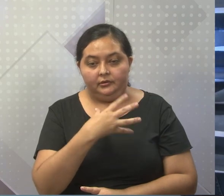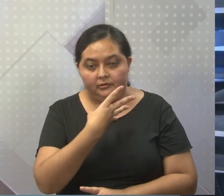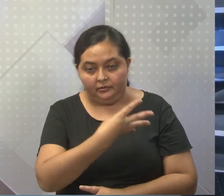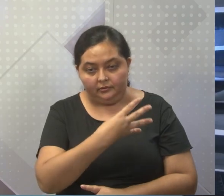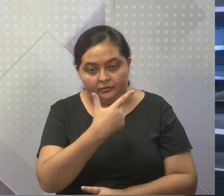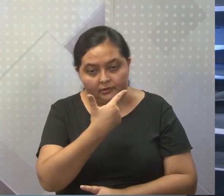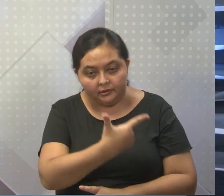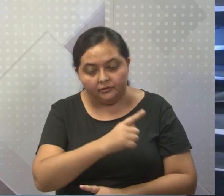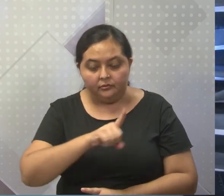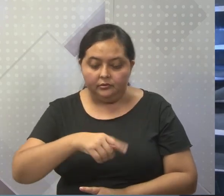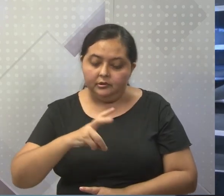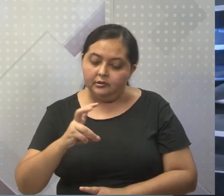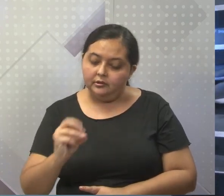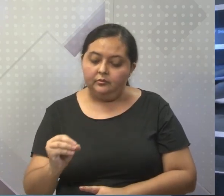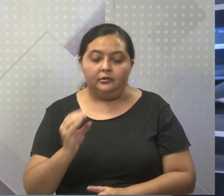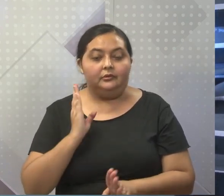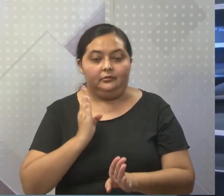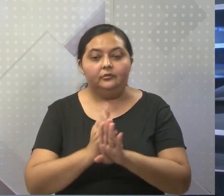42,50 que a gente encontrou.